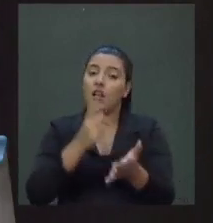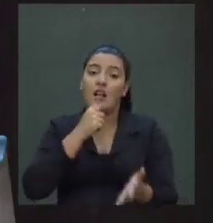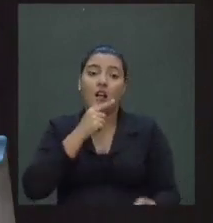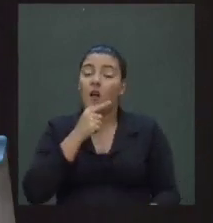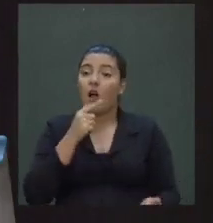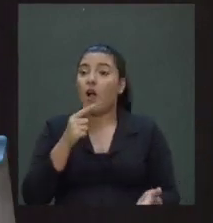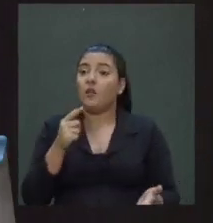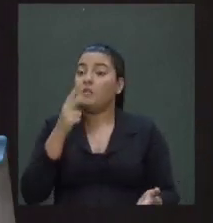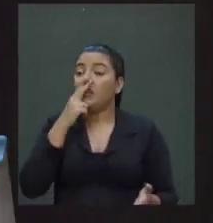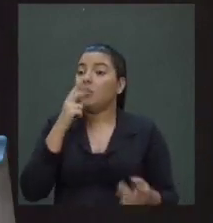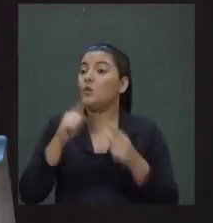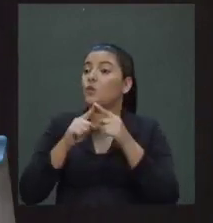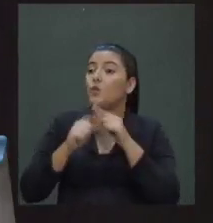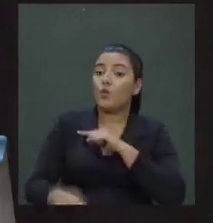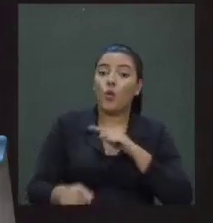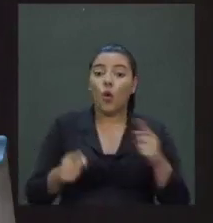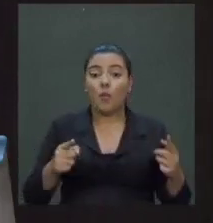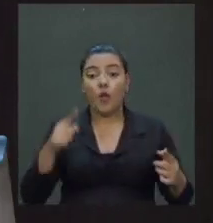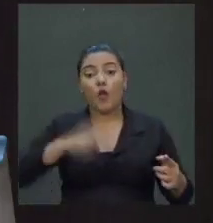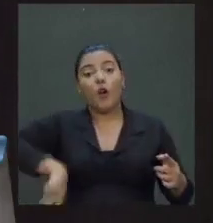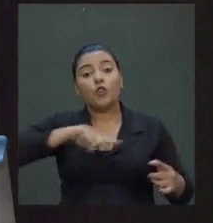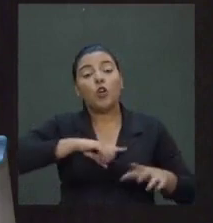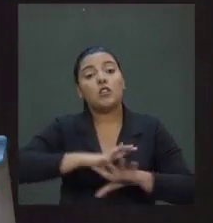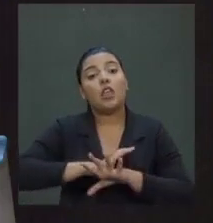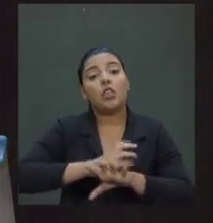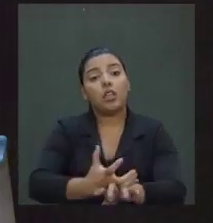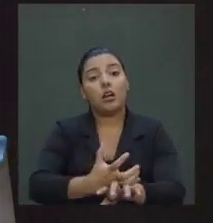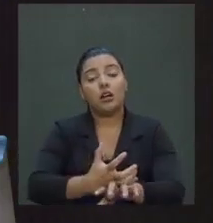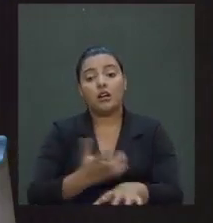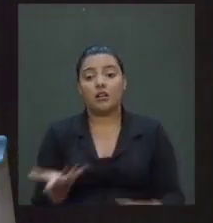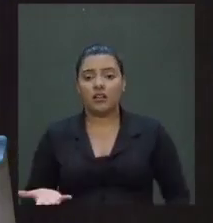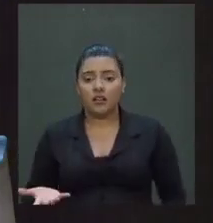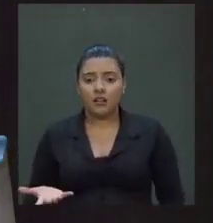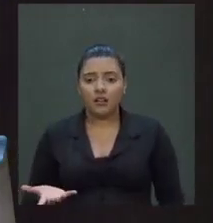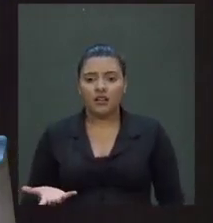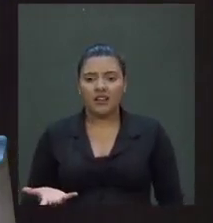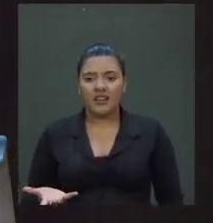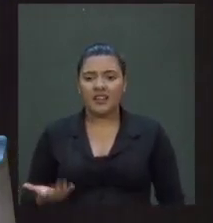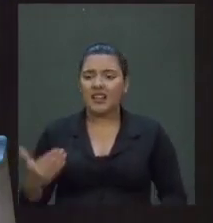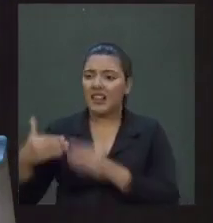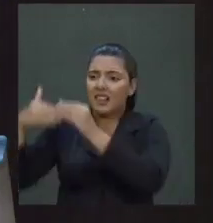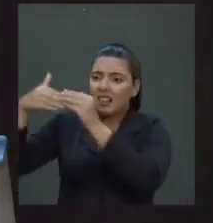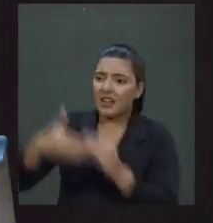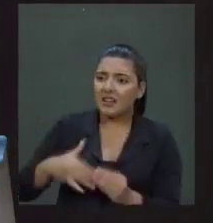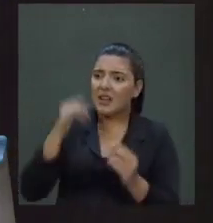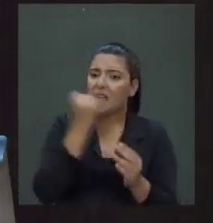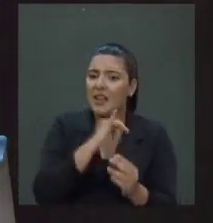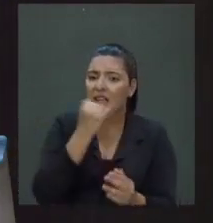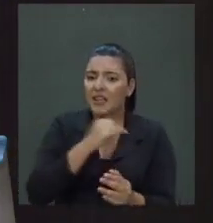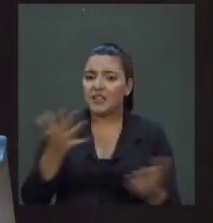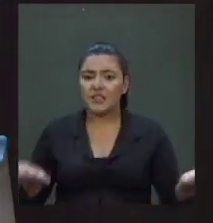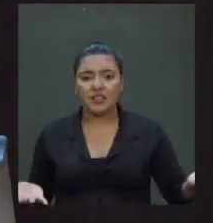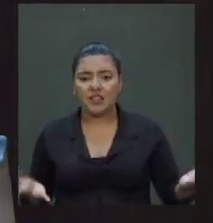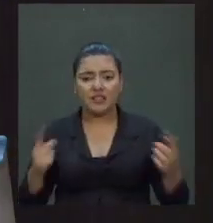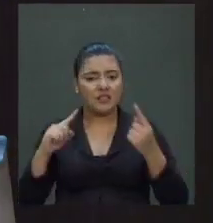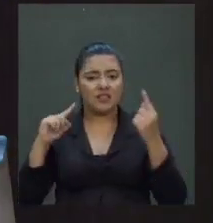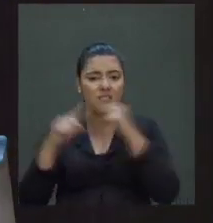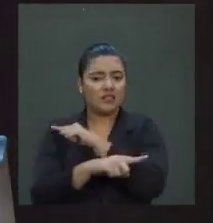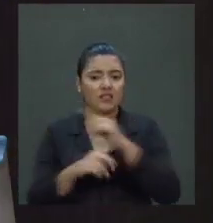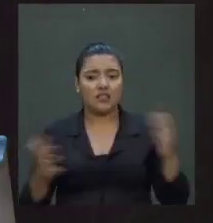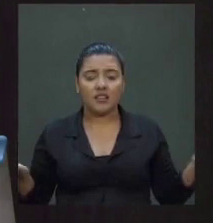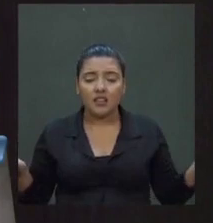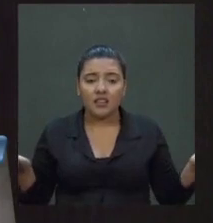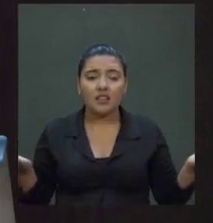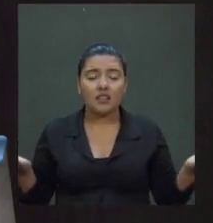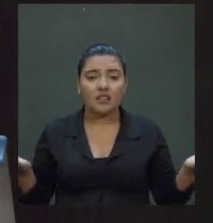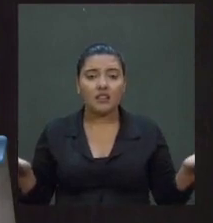trazer para o semiárido nordestino termoelétrica. Não tem sentido, isso é contraproducente.